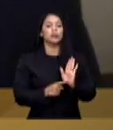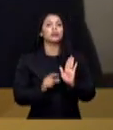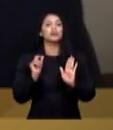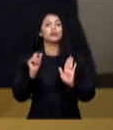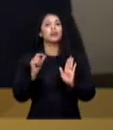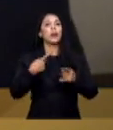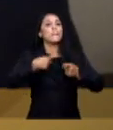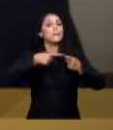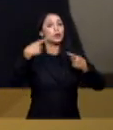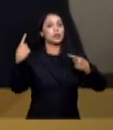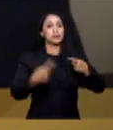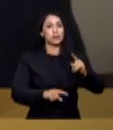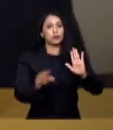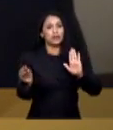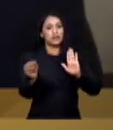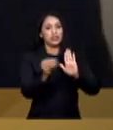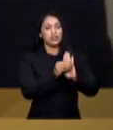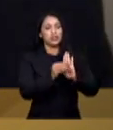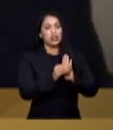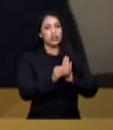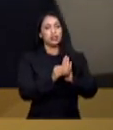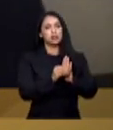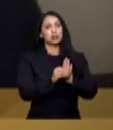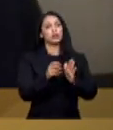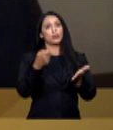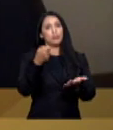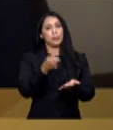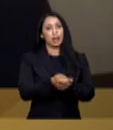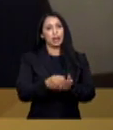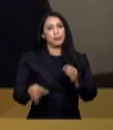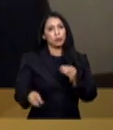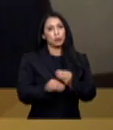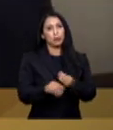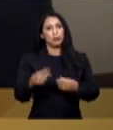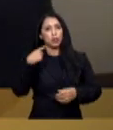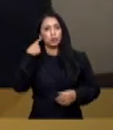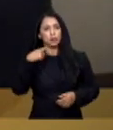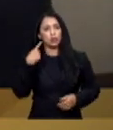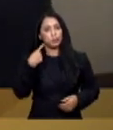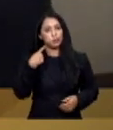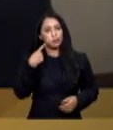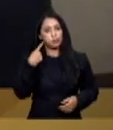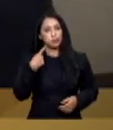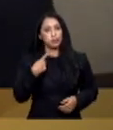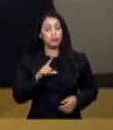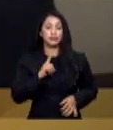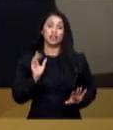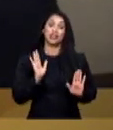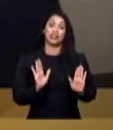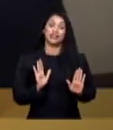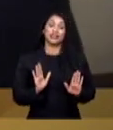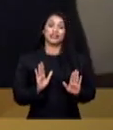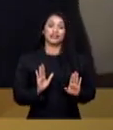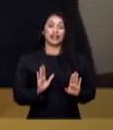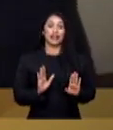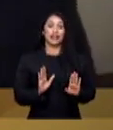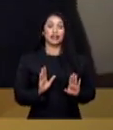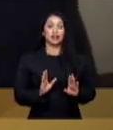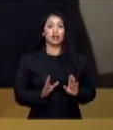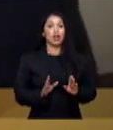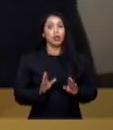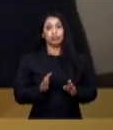respeito à proibição da fixação de verbas sucumbenciais, e quero dizer que aqui nós estamos diante de uma faca de dois